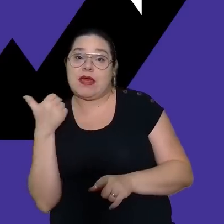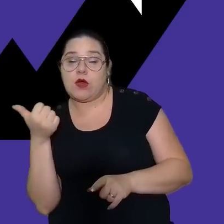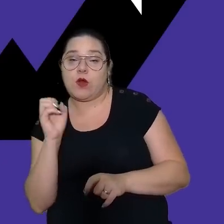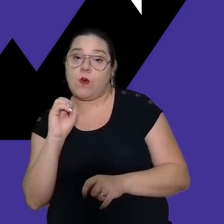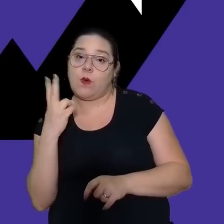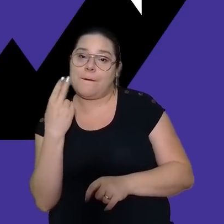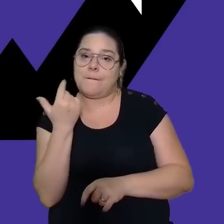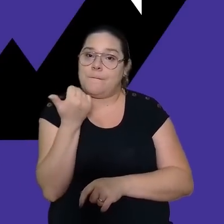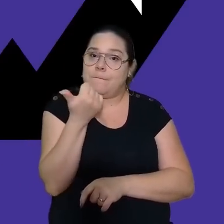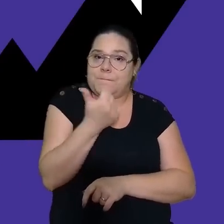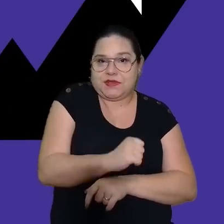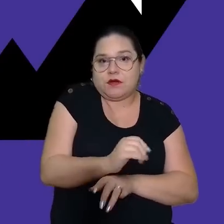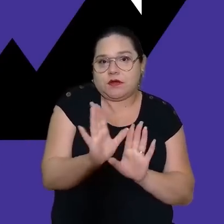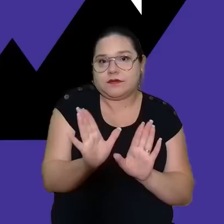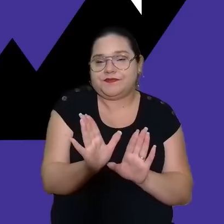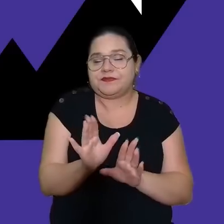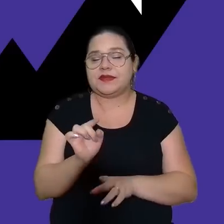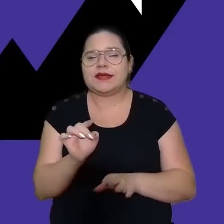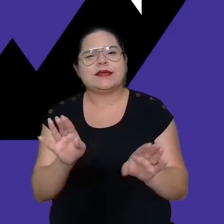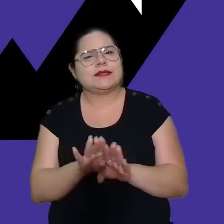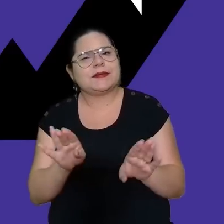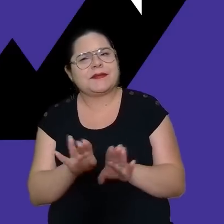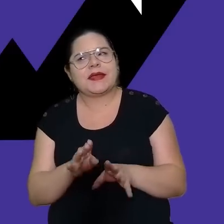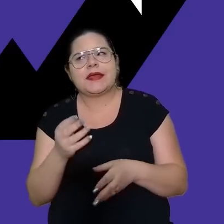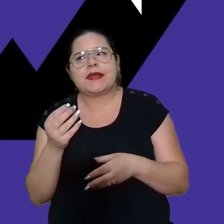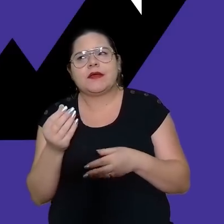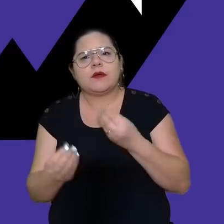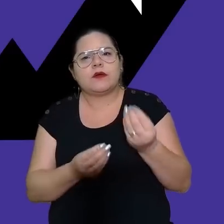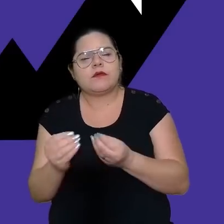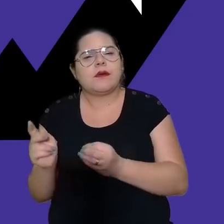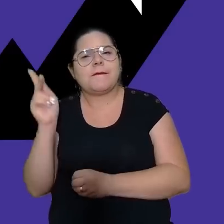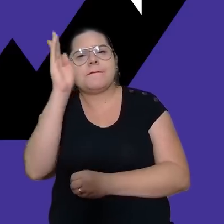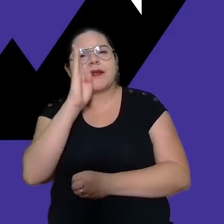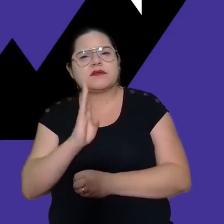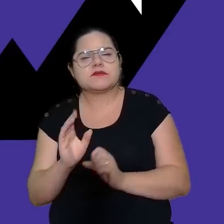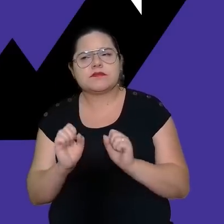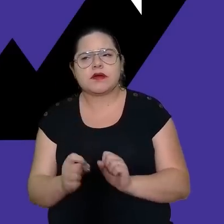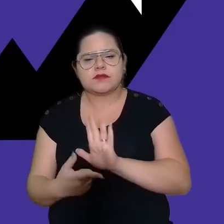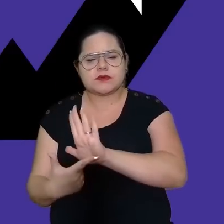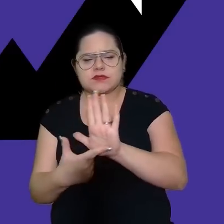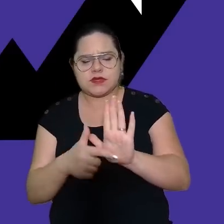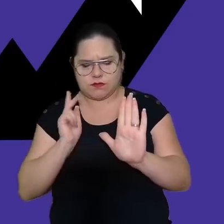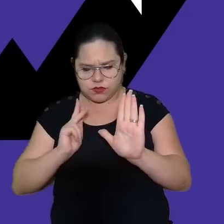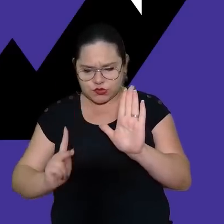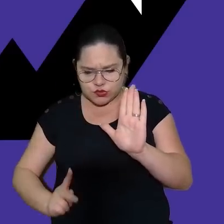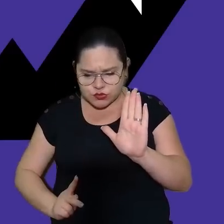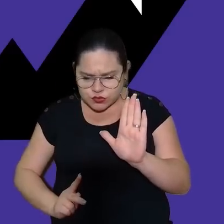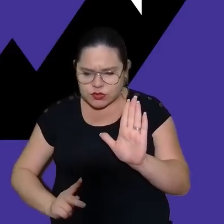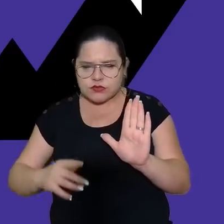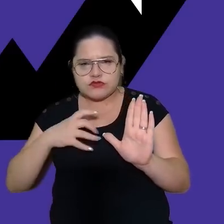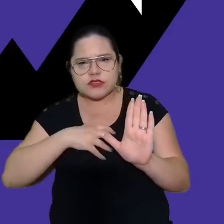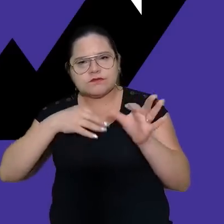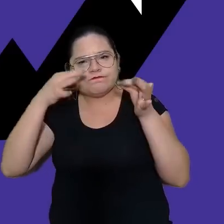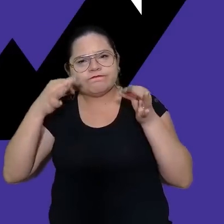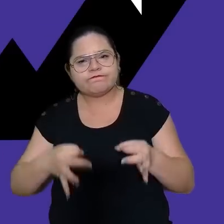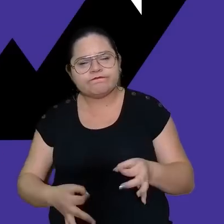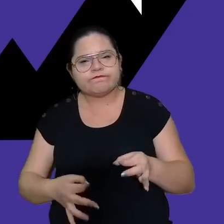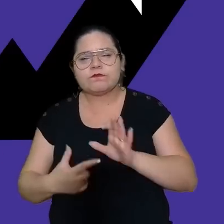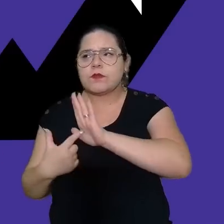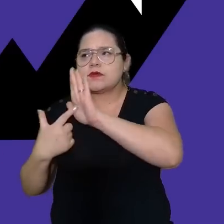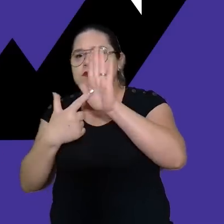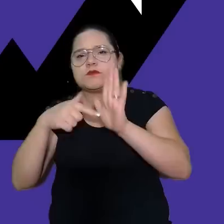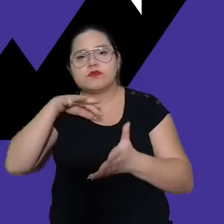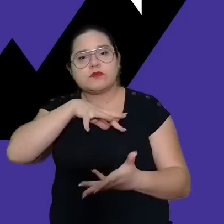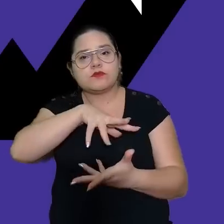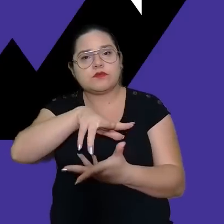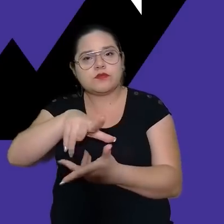você tocou, Ricardo, como é que o Brasil pode se posicionar de uma forma mais assertiva no restante do mundo em relação a esses